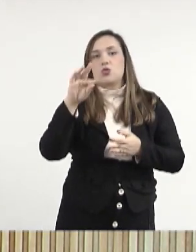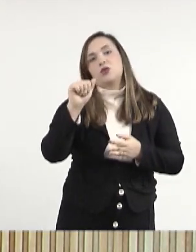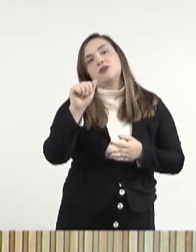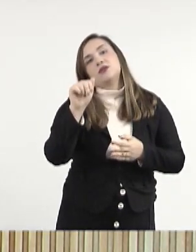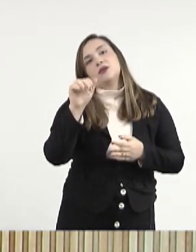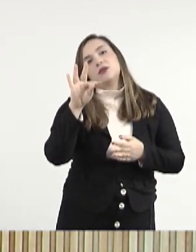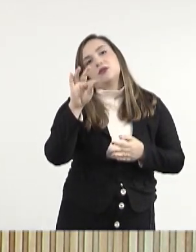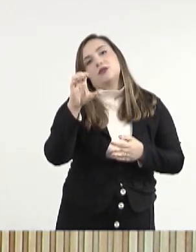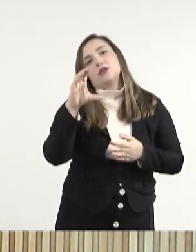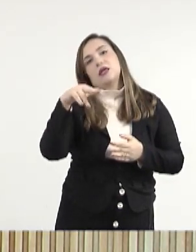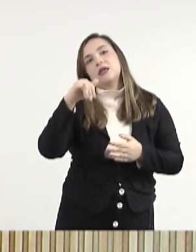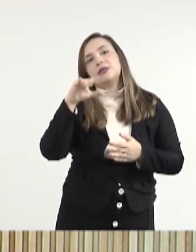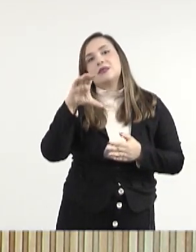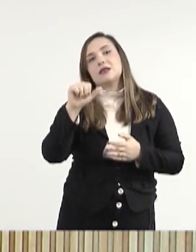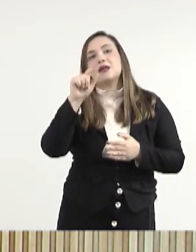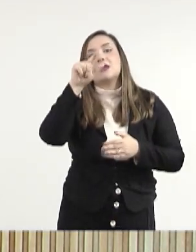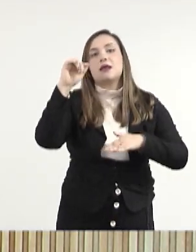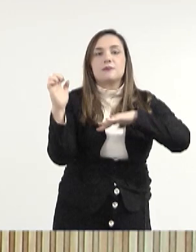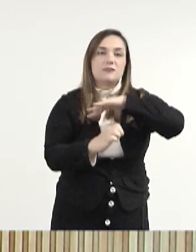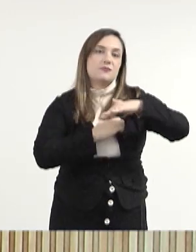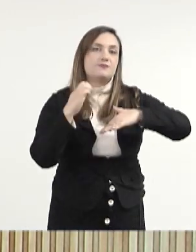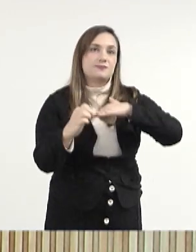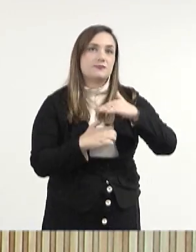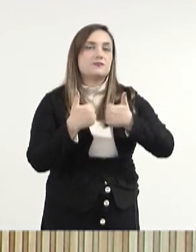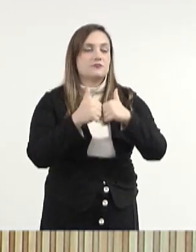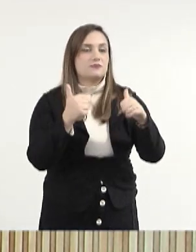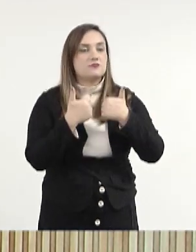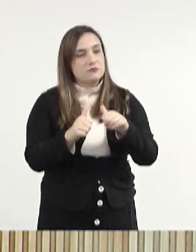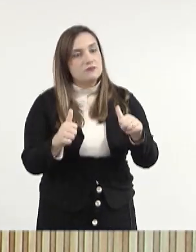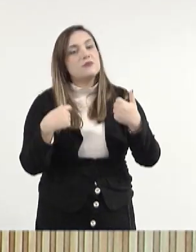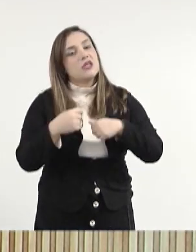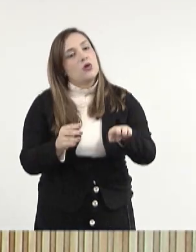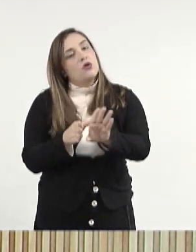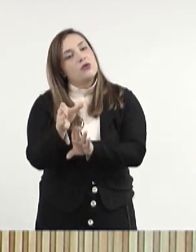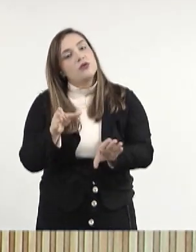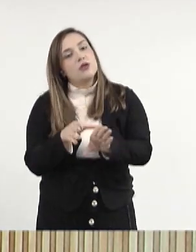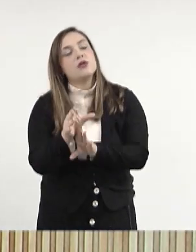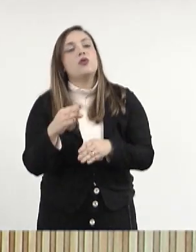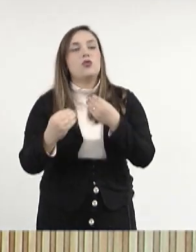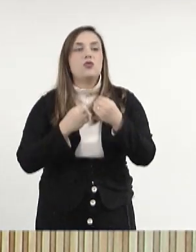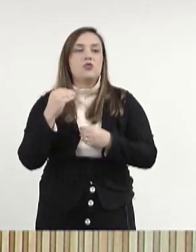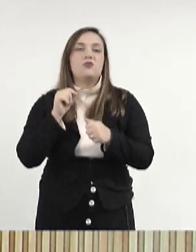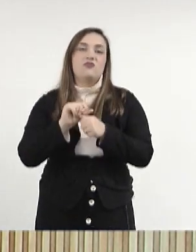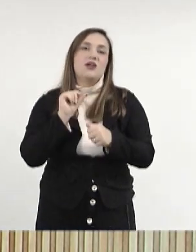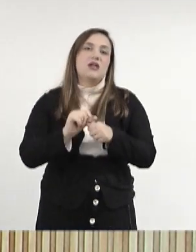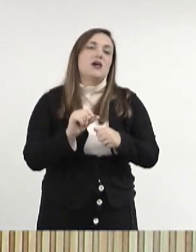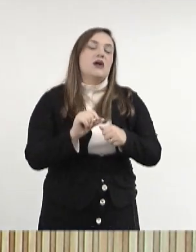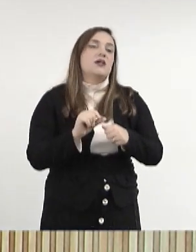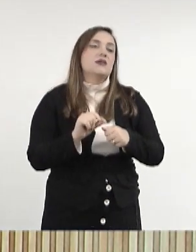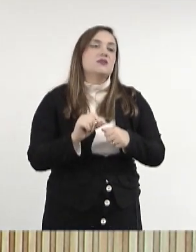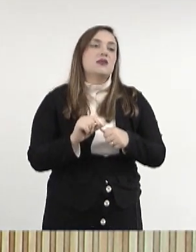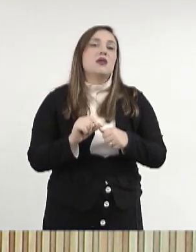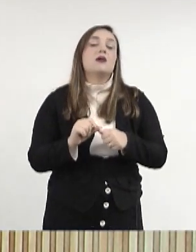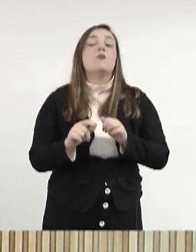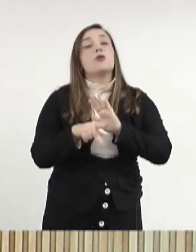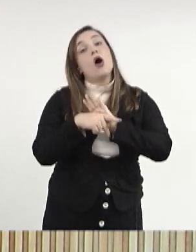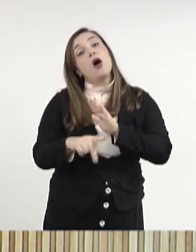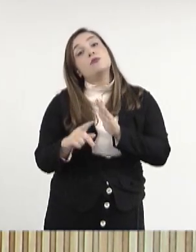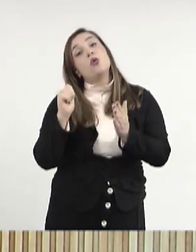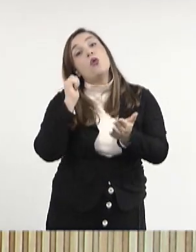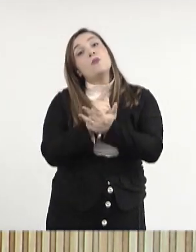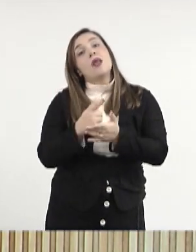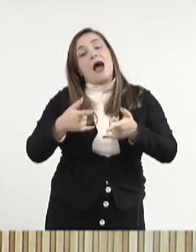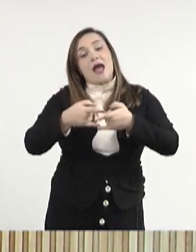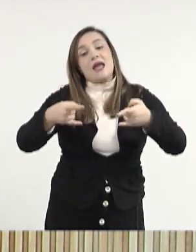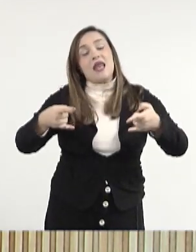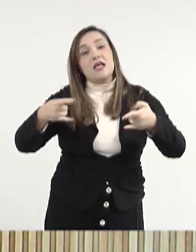que que as empresas de ônibus sejam orientadas com relação à passagem eletrônica que esse novo